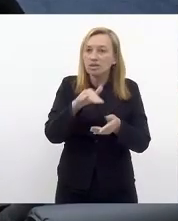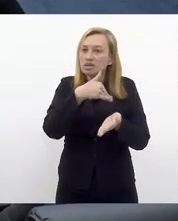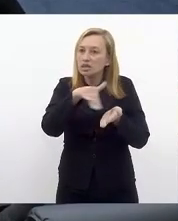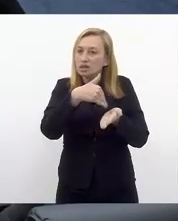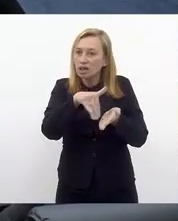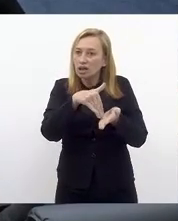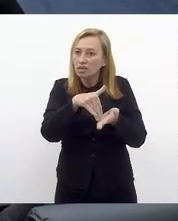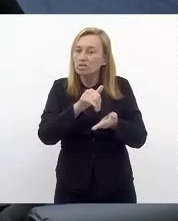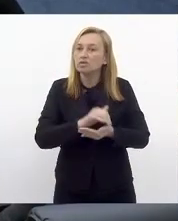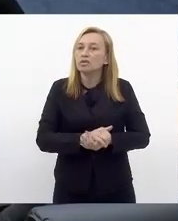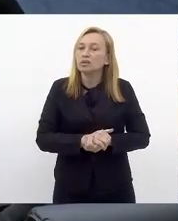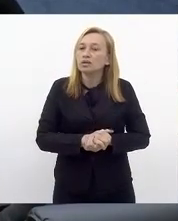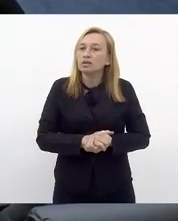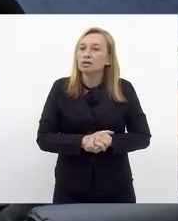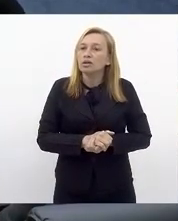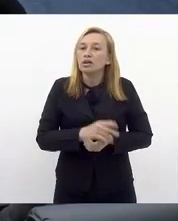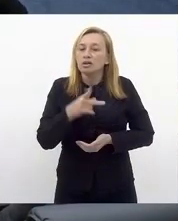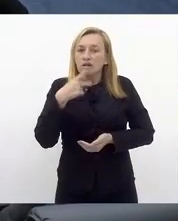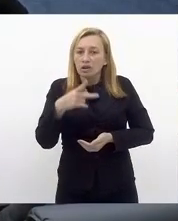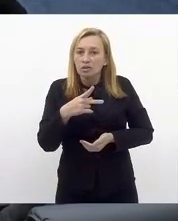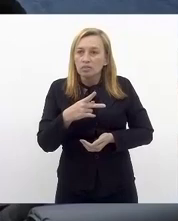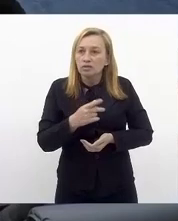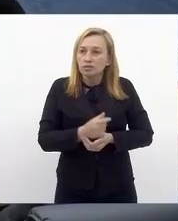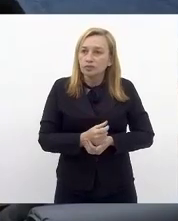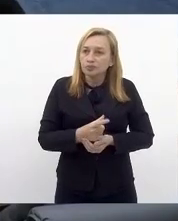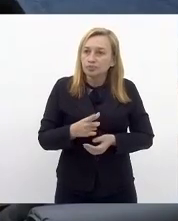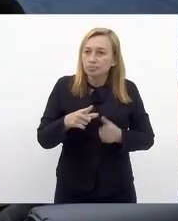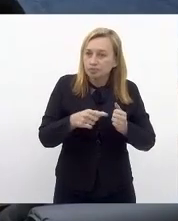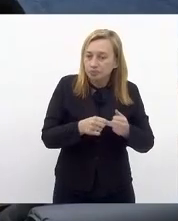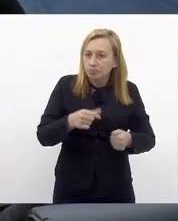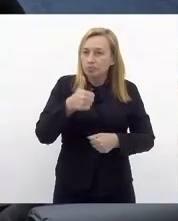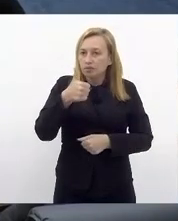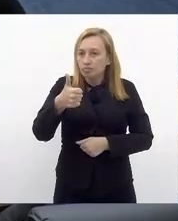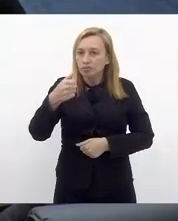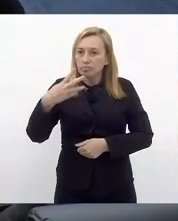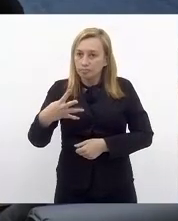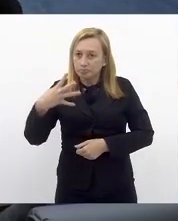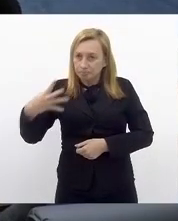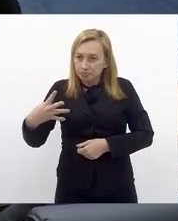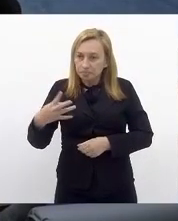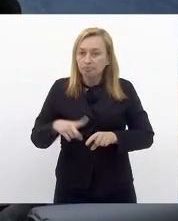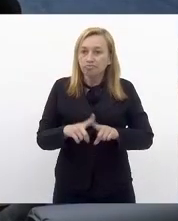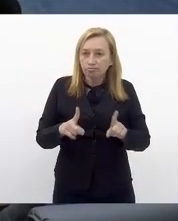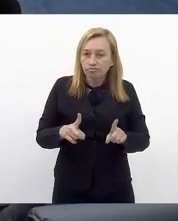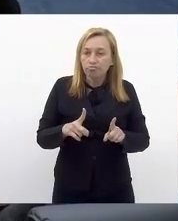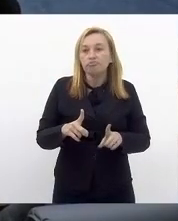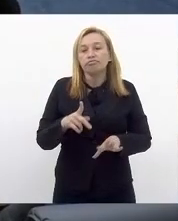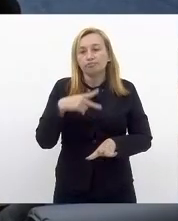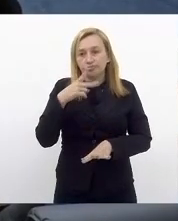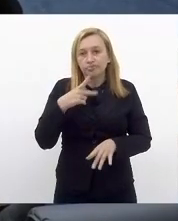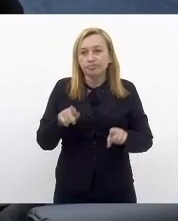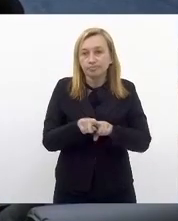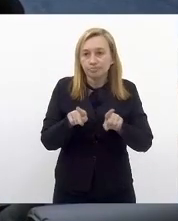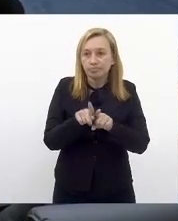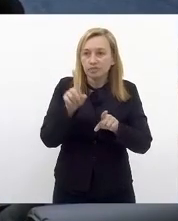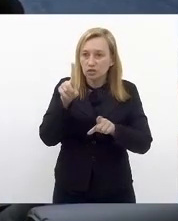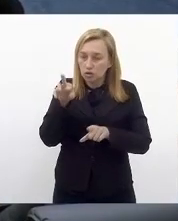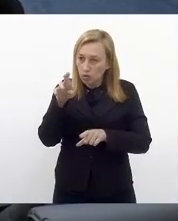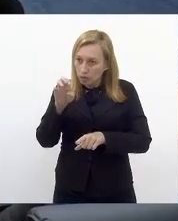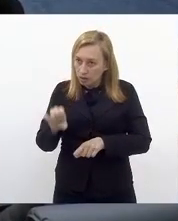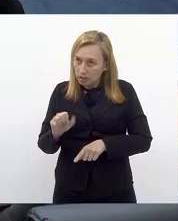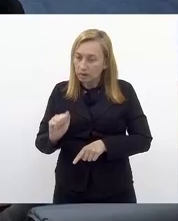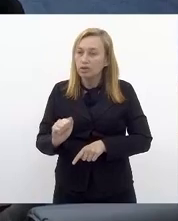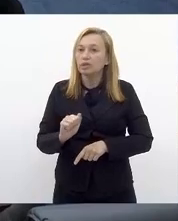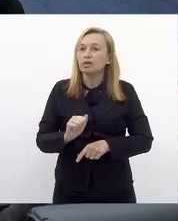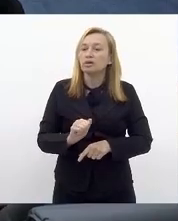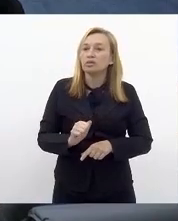secretário que ele falou que nós estaríamos no Artigo 144 mas como bem falou Dória né